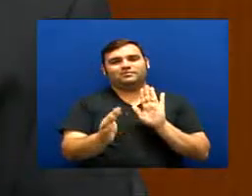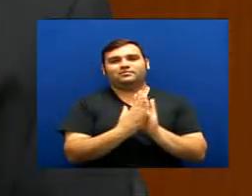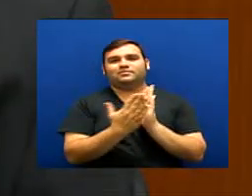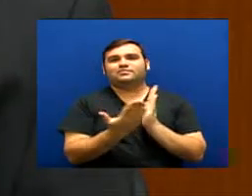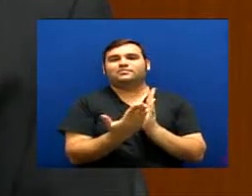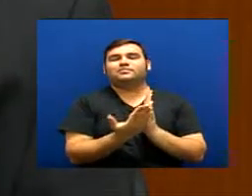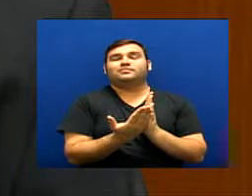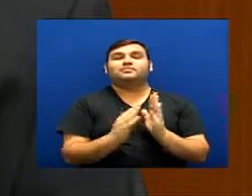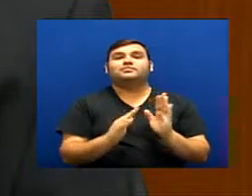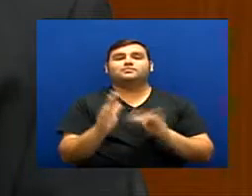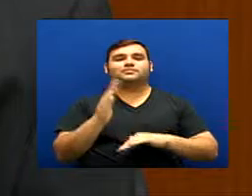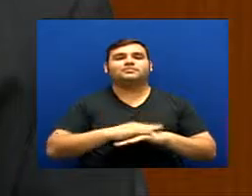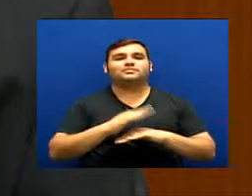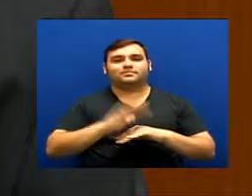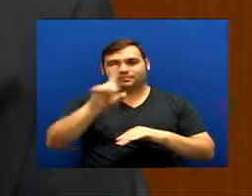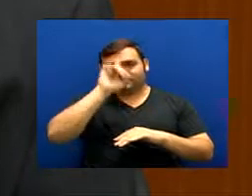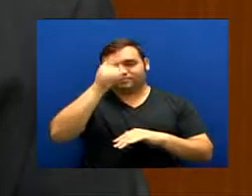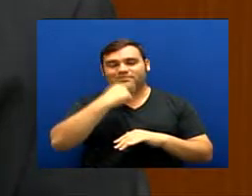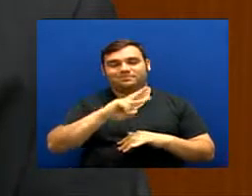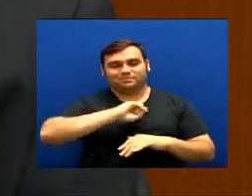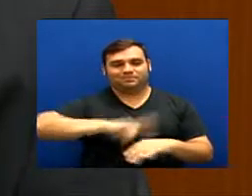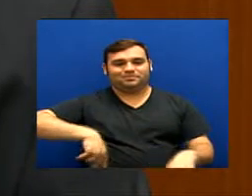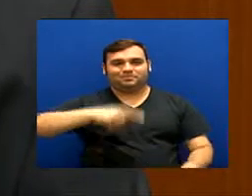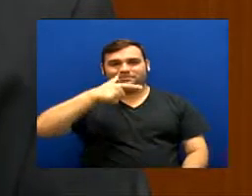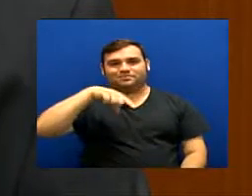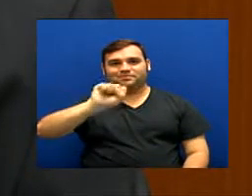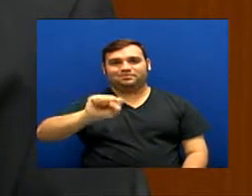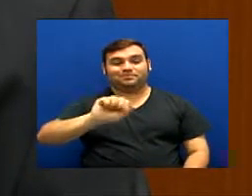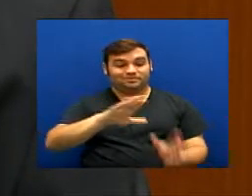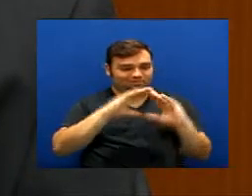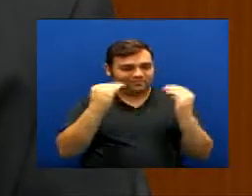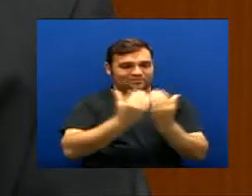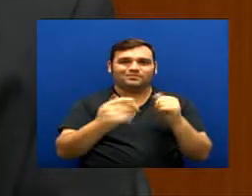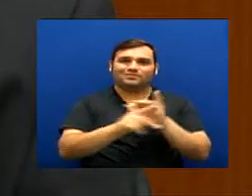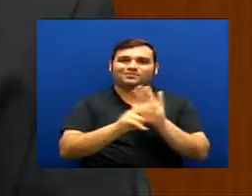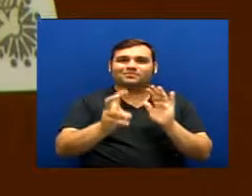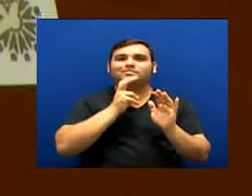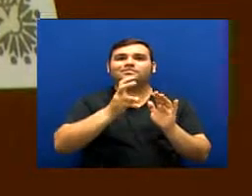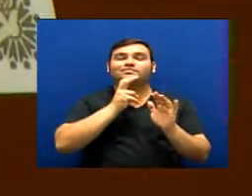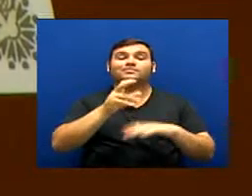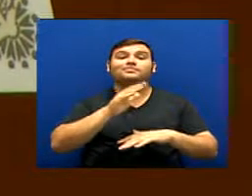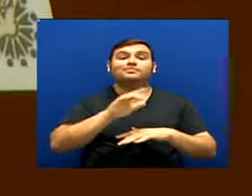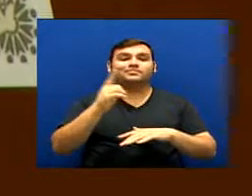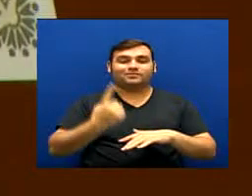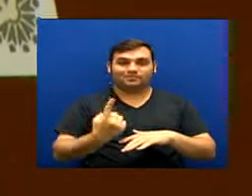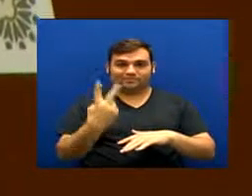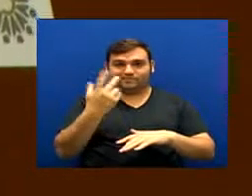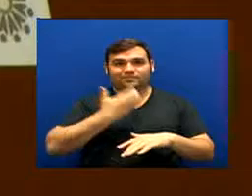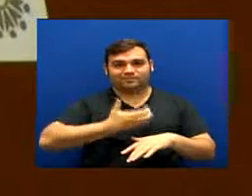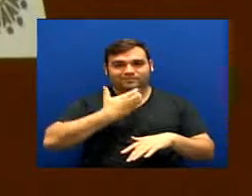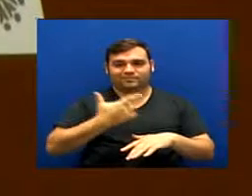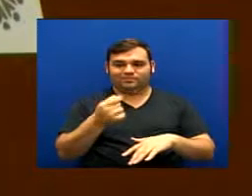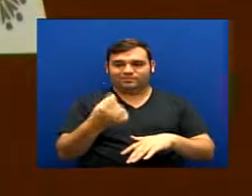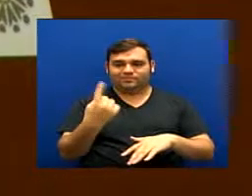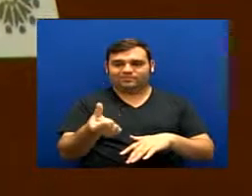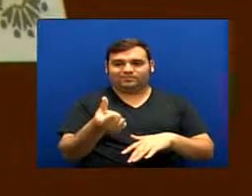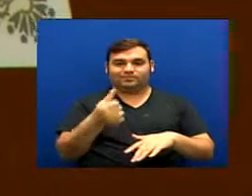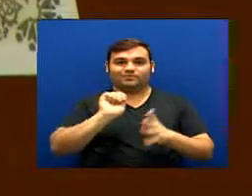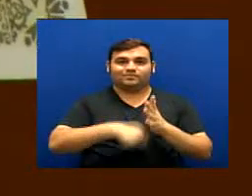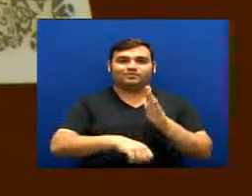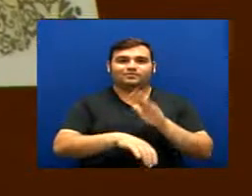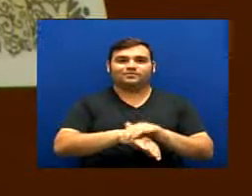a proposta da outorga do diploma de visitante ilustre por essa Casa de Leis. Assinada